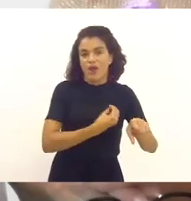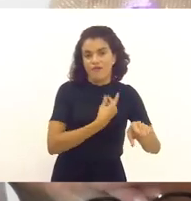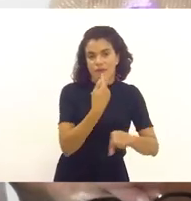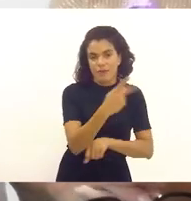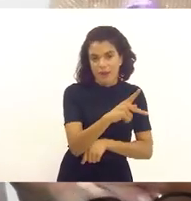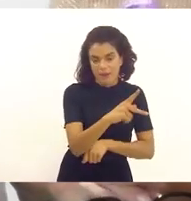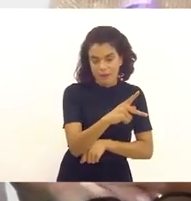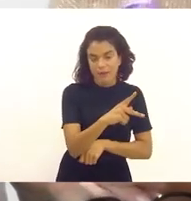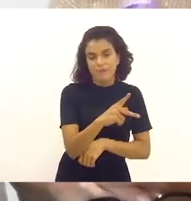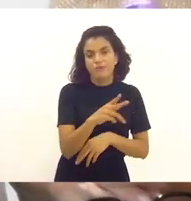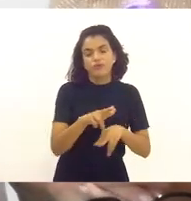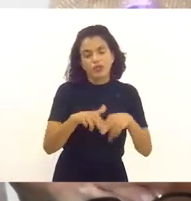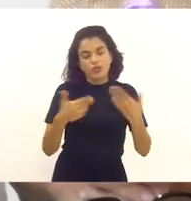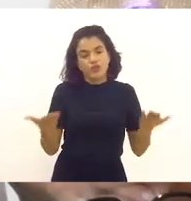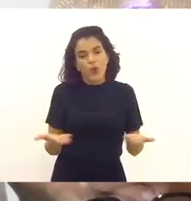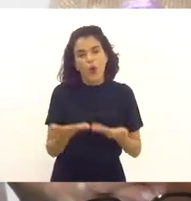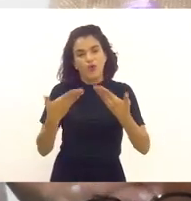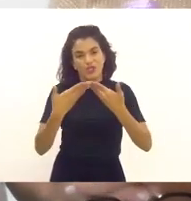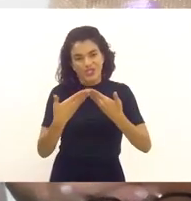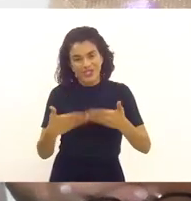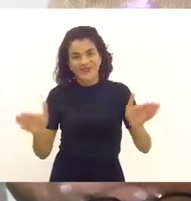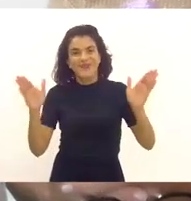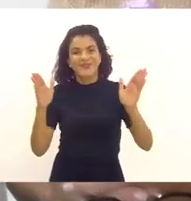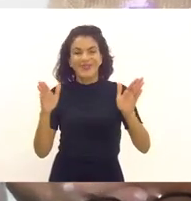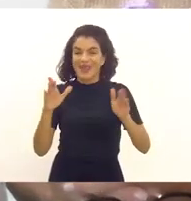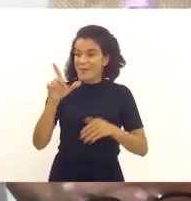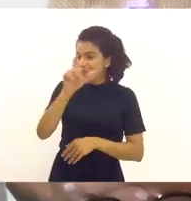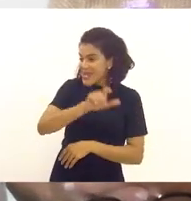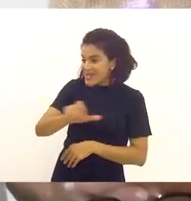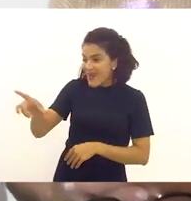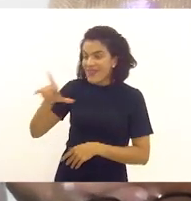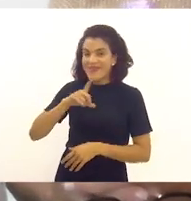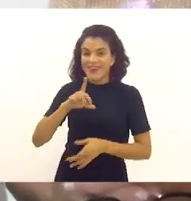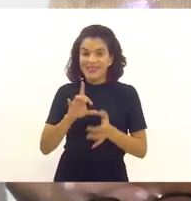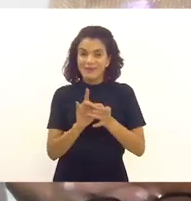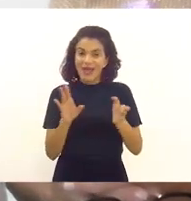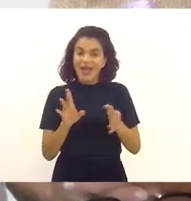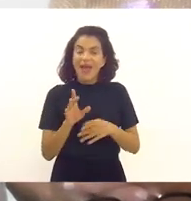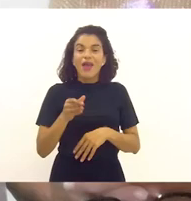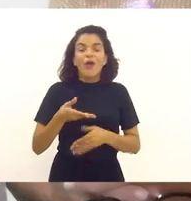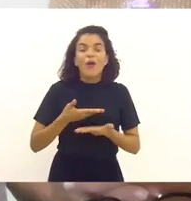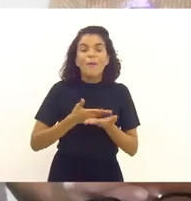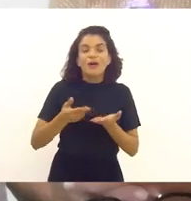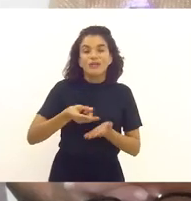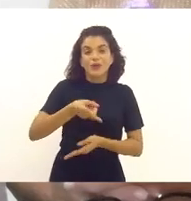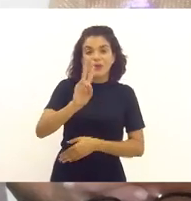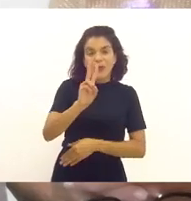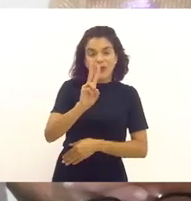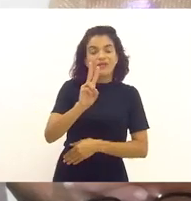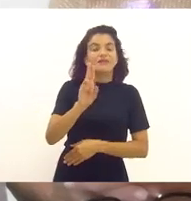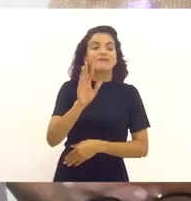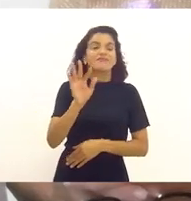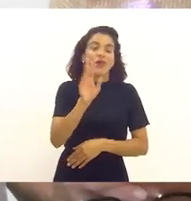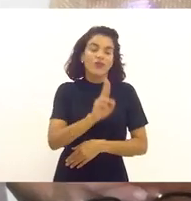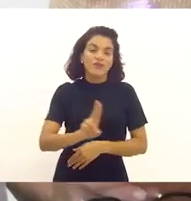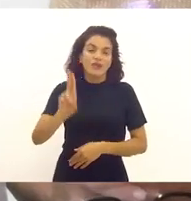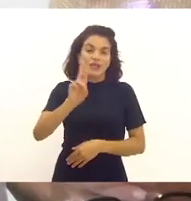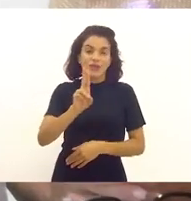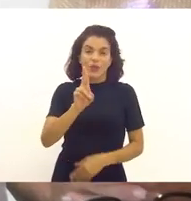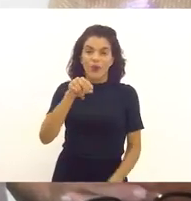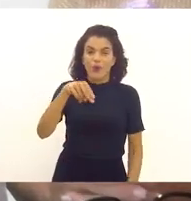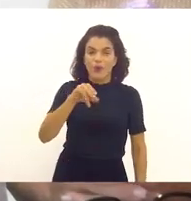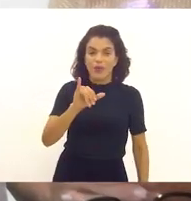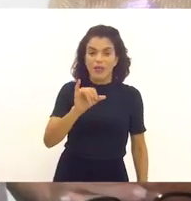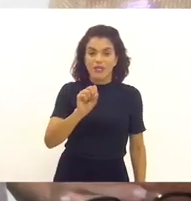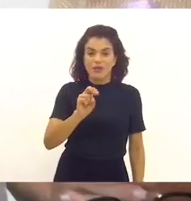então a gente tá inaugurando Hoje se alguém tiver disponibilidade vai ser às 14 horas na Unisuam junto com isso tem um projeto